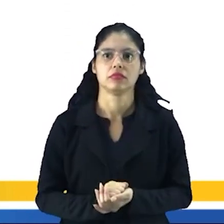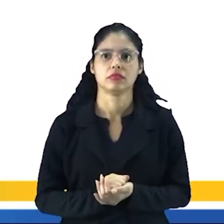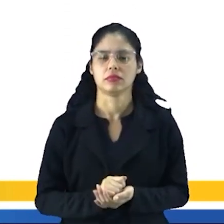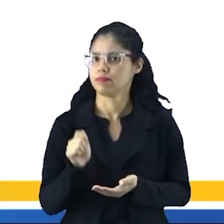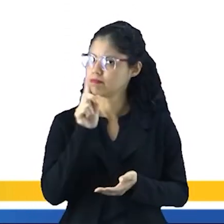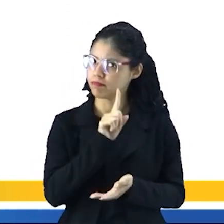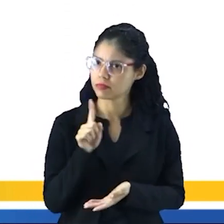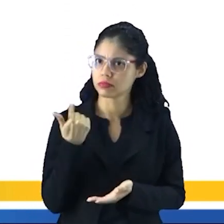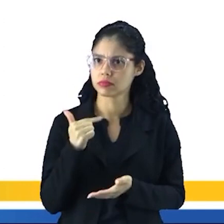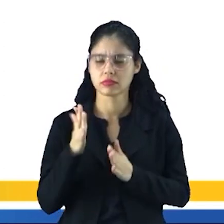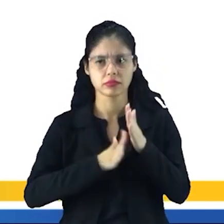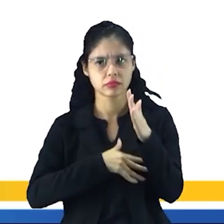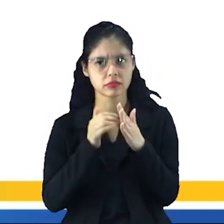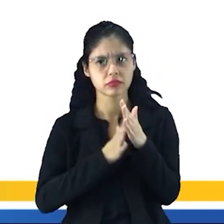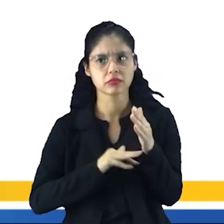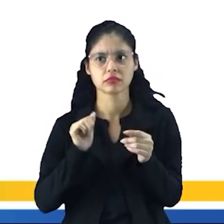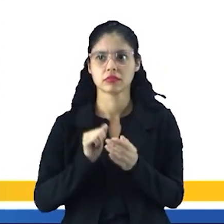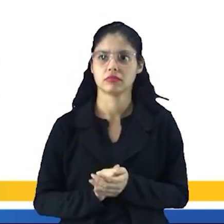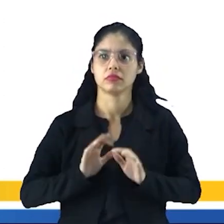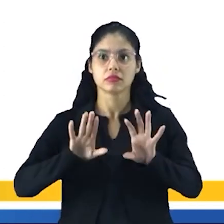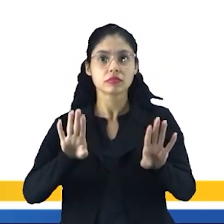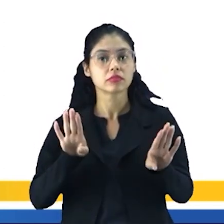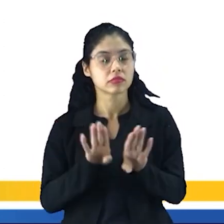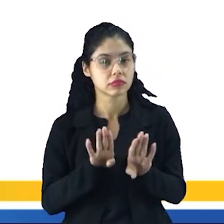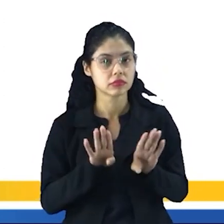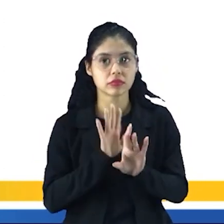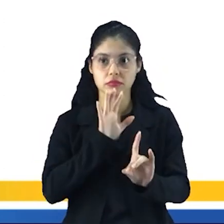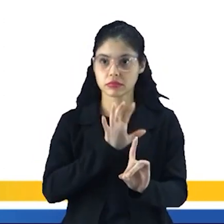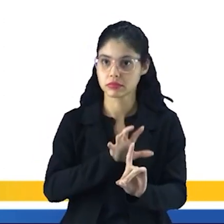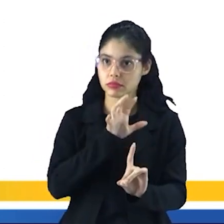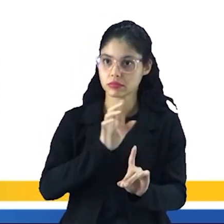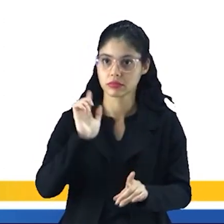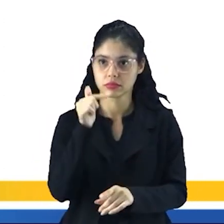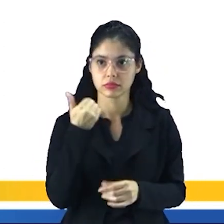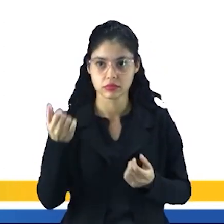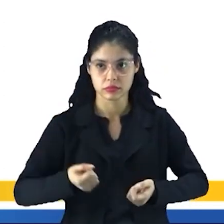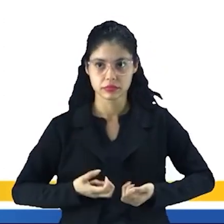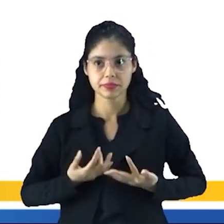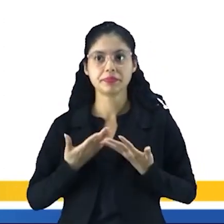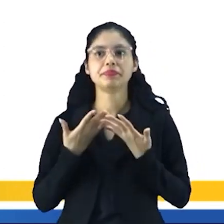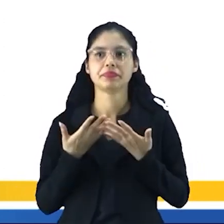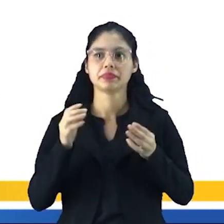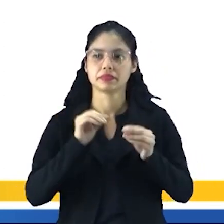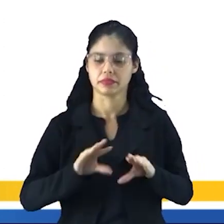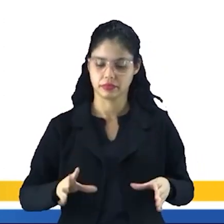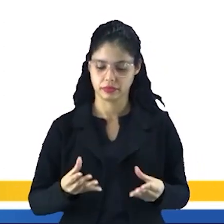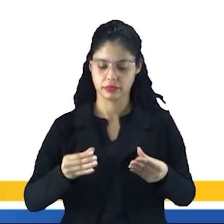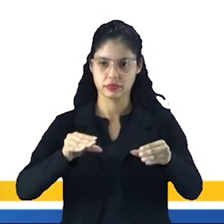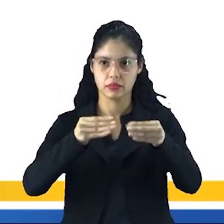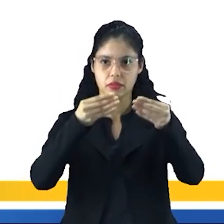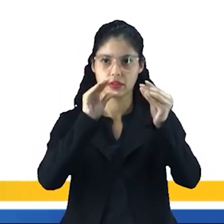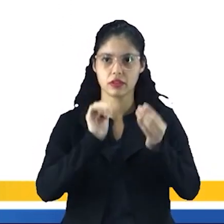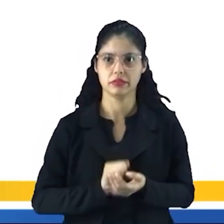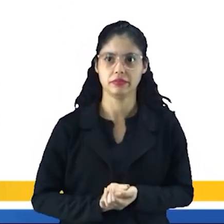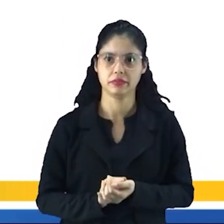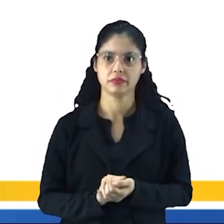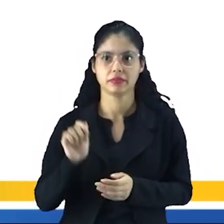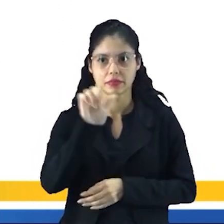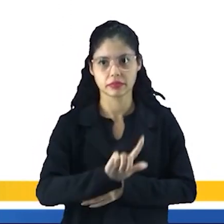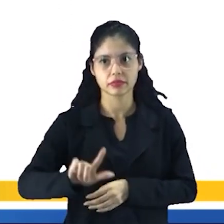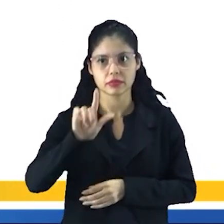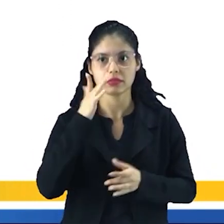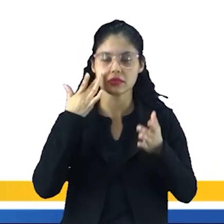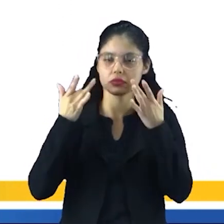se restringe à pintura, de modo que também influenciou outras manifestações artísticas, a escultura,